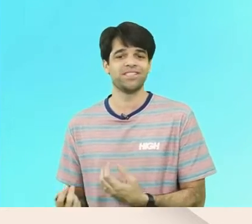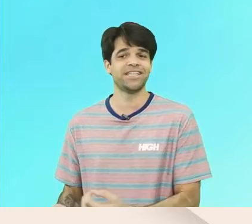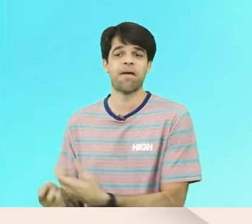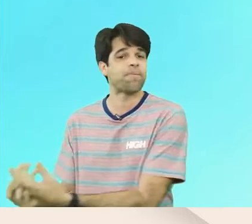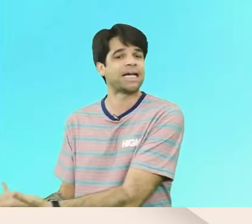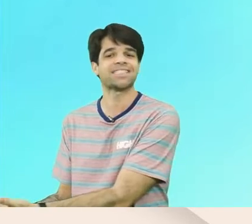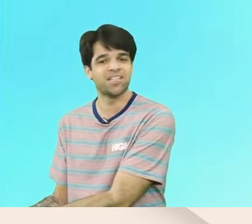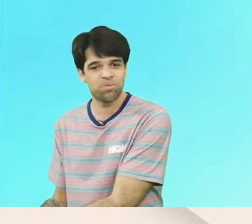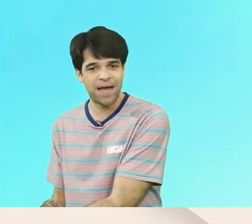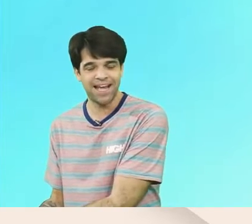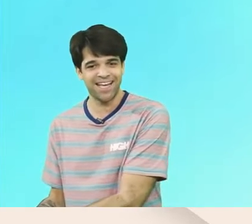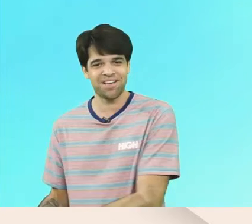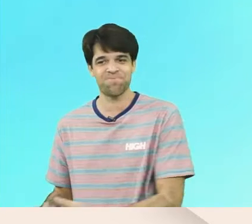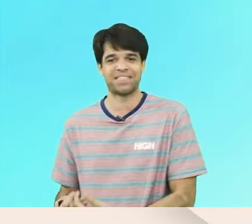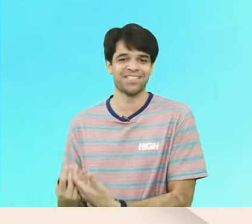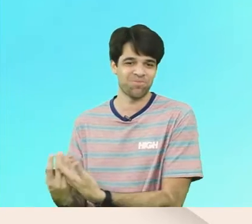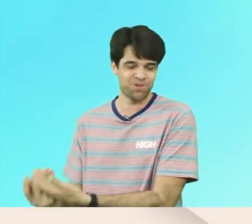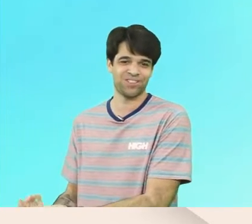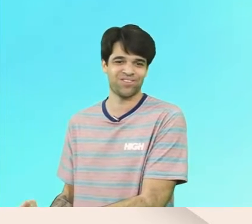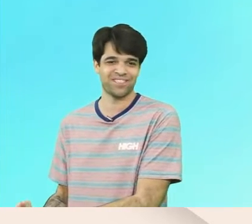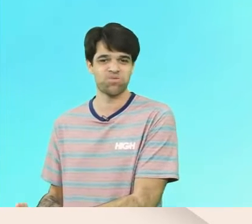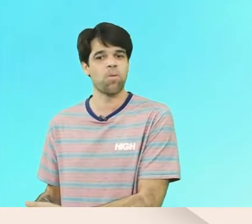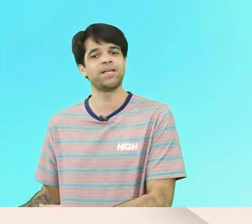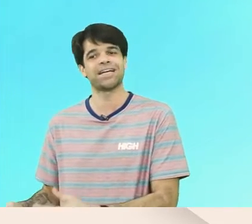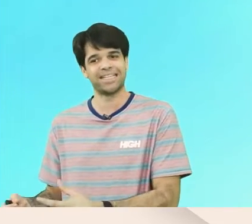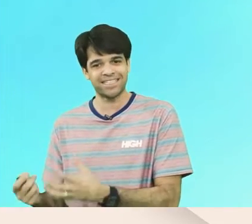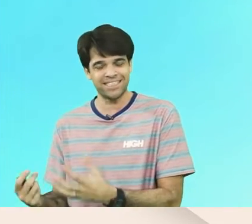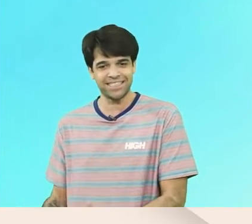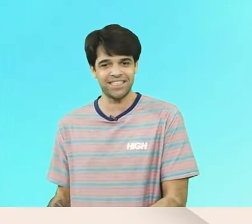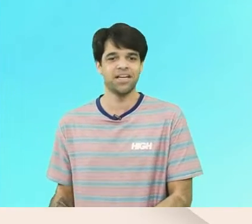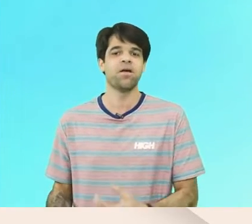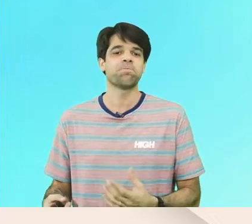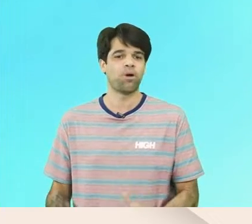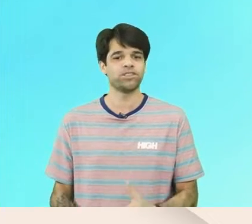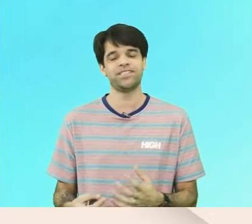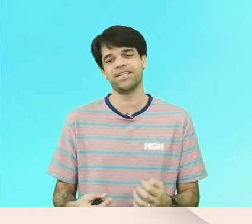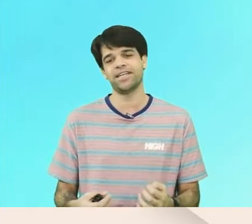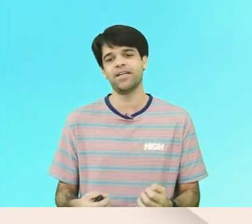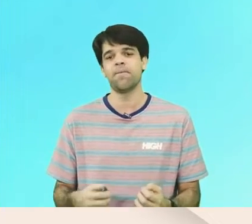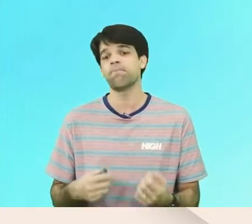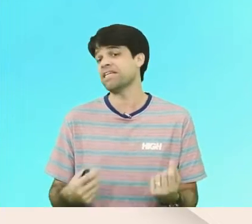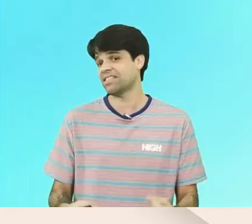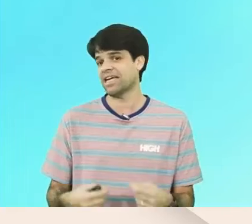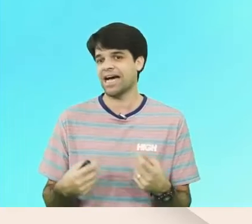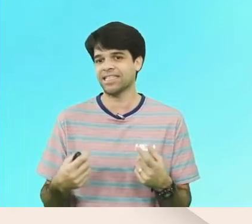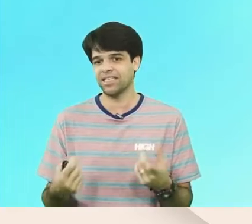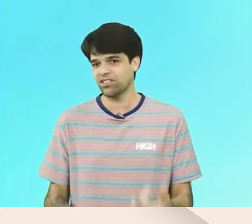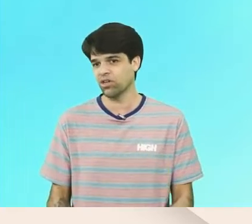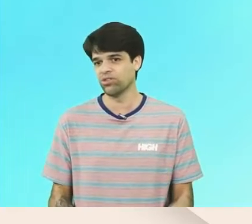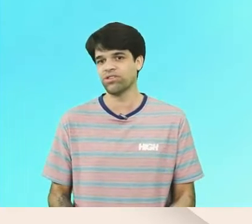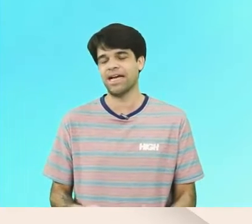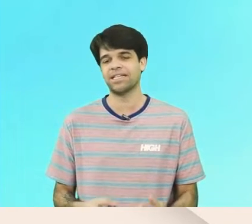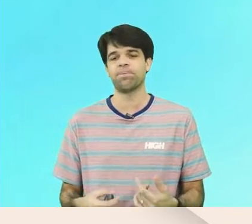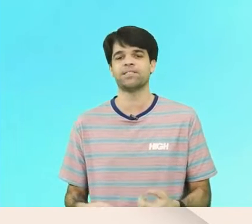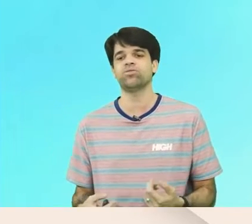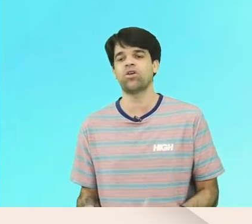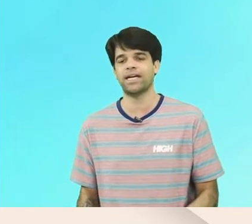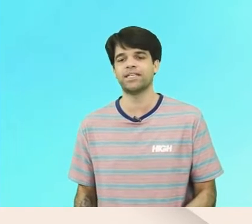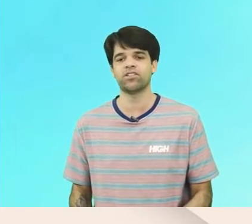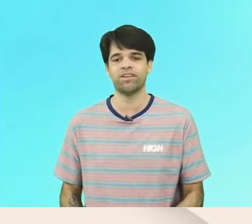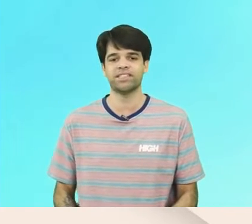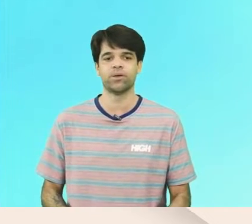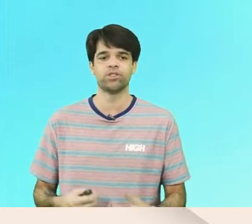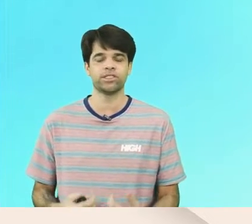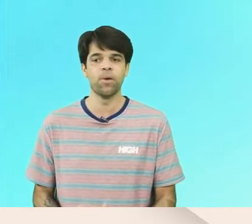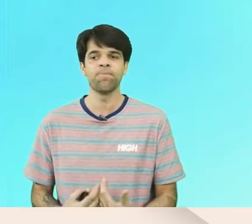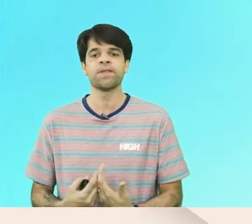a gente costuma dizer, né, passando perrengue, passando por uma situação complicada que sim, pode ser pensada e solucionada a partir do